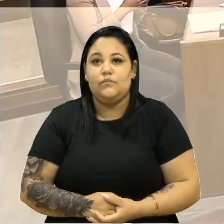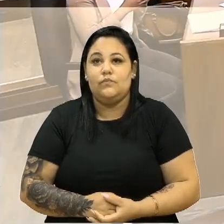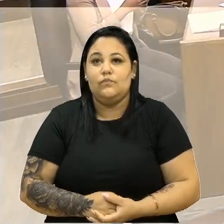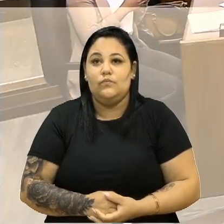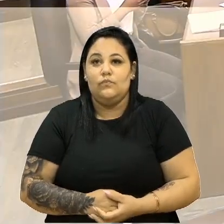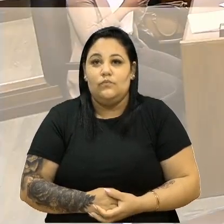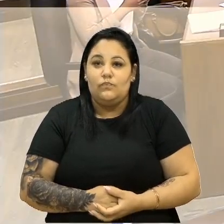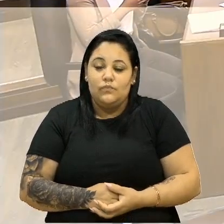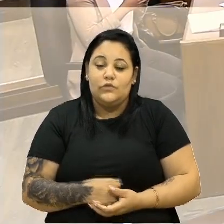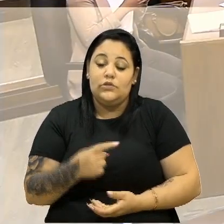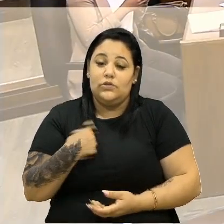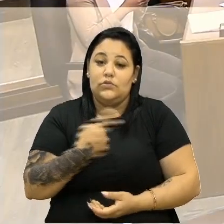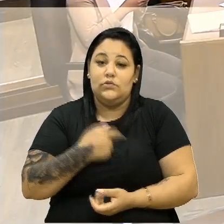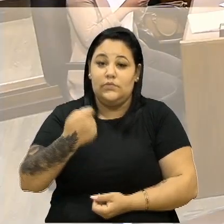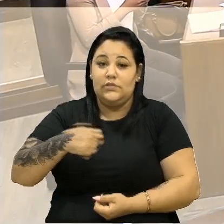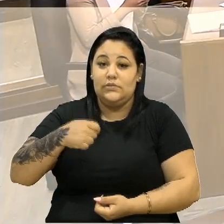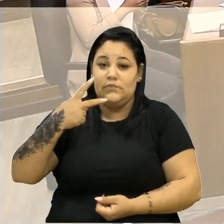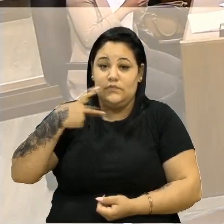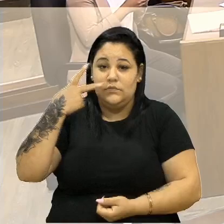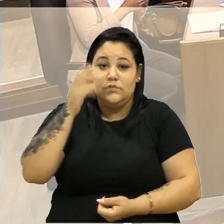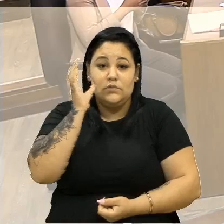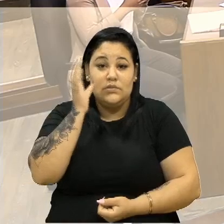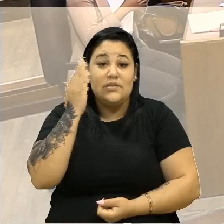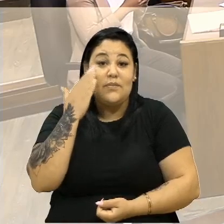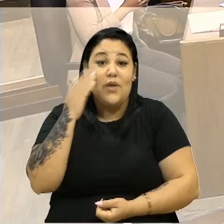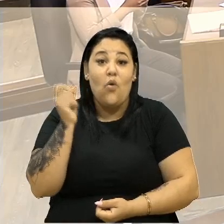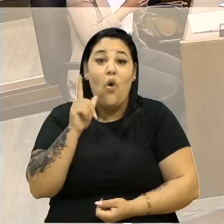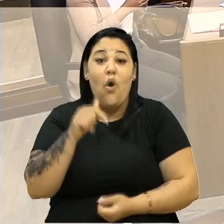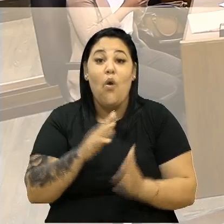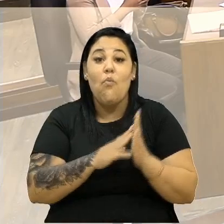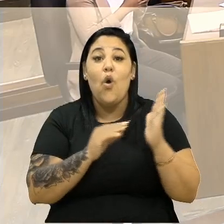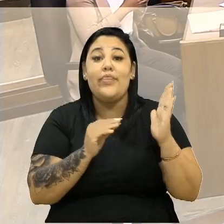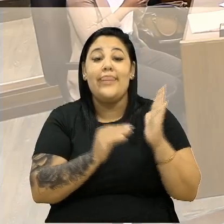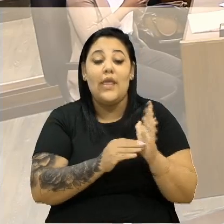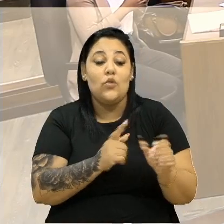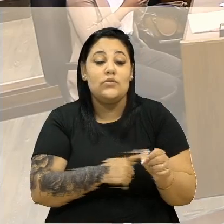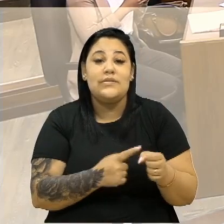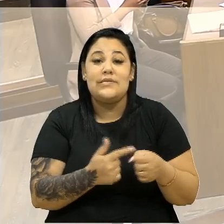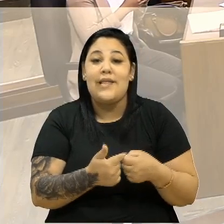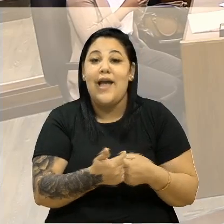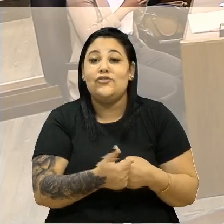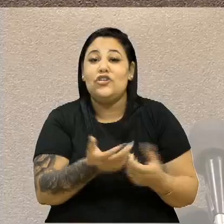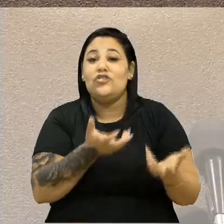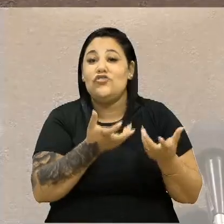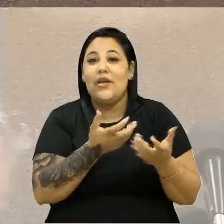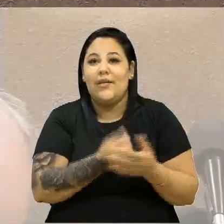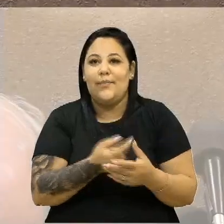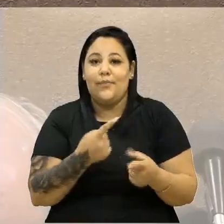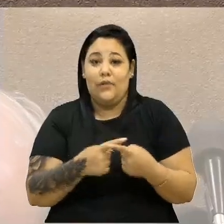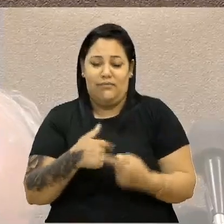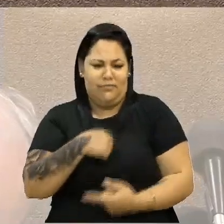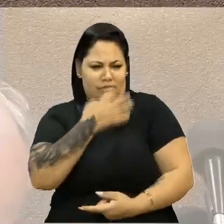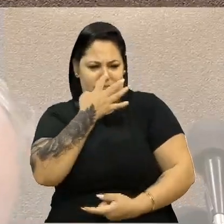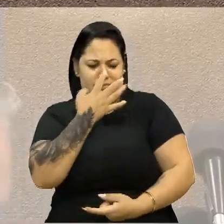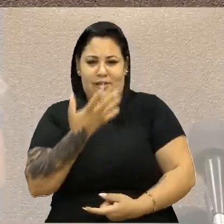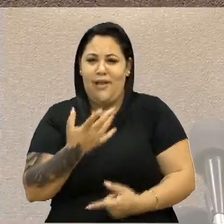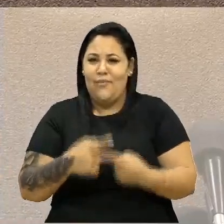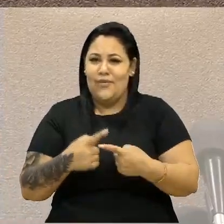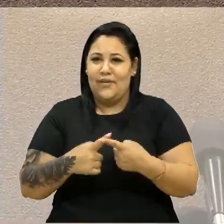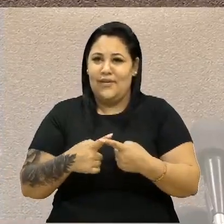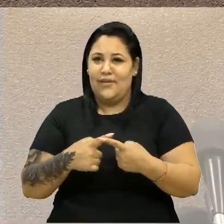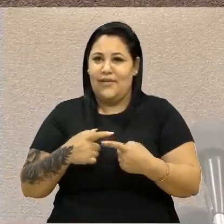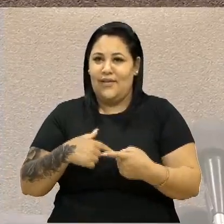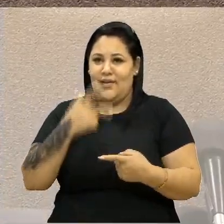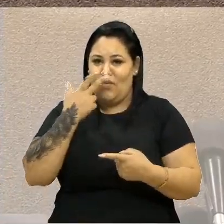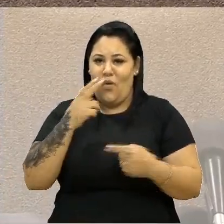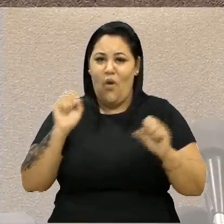vereador Cadori, também discutir qual é o modelo de cidade que a gente quer, porque eu acho impressionante, né? Às vezes a gente tem eventos, como foi o caso